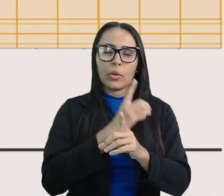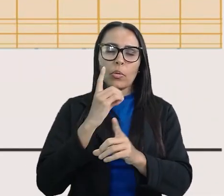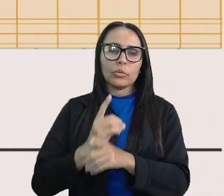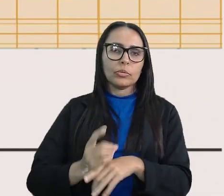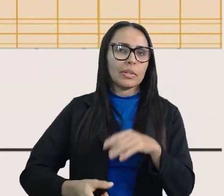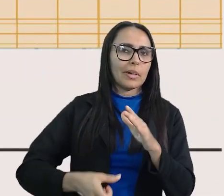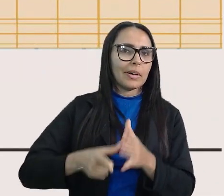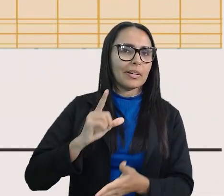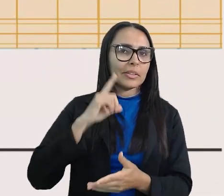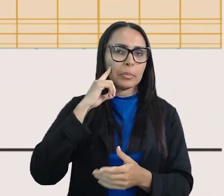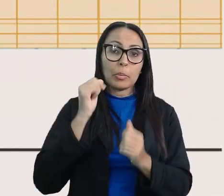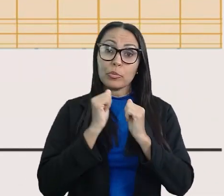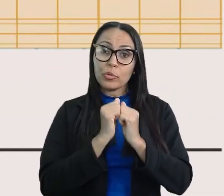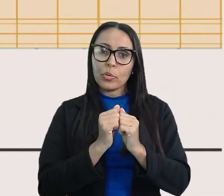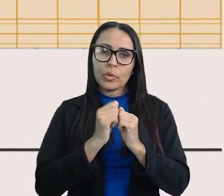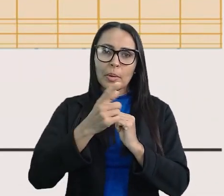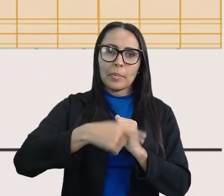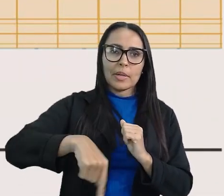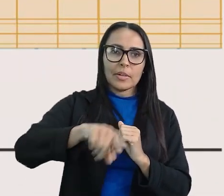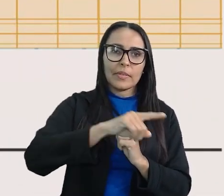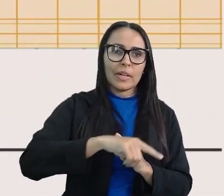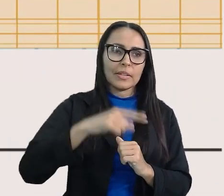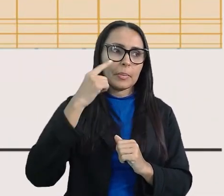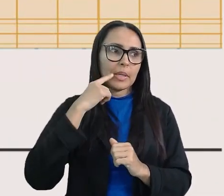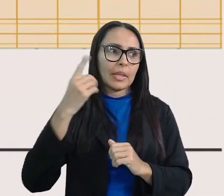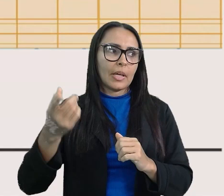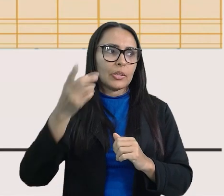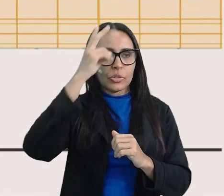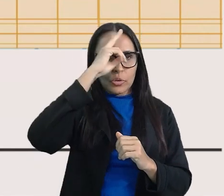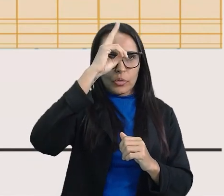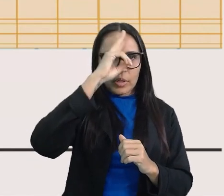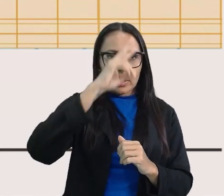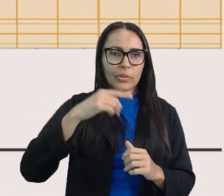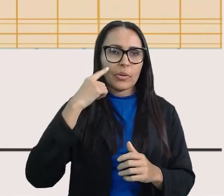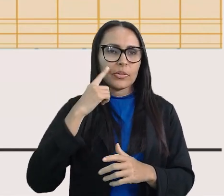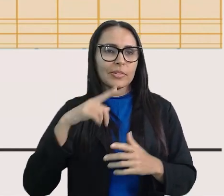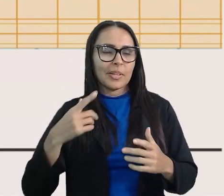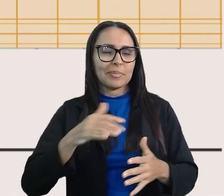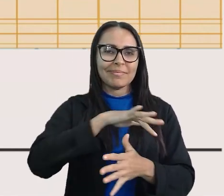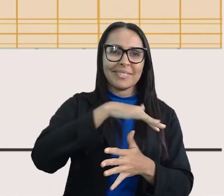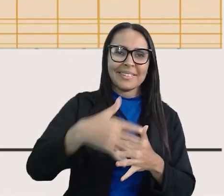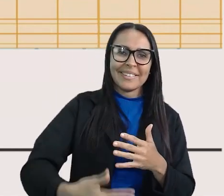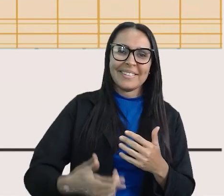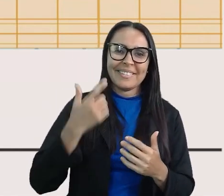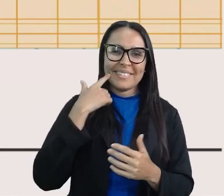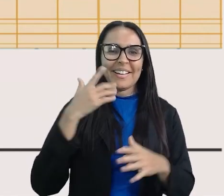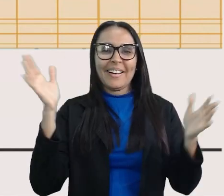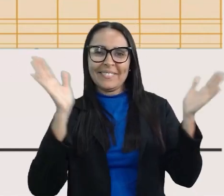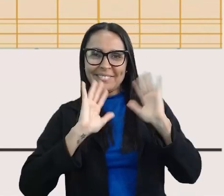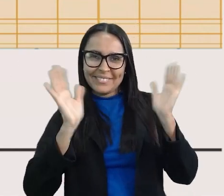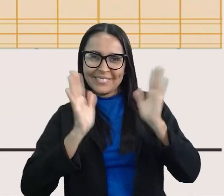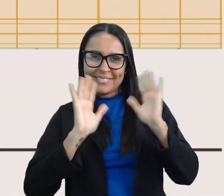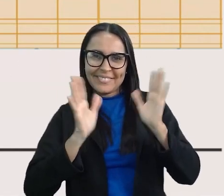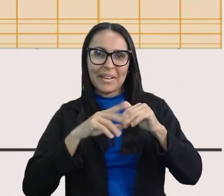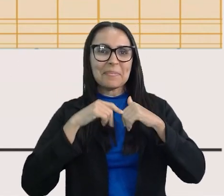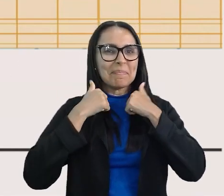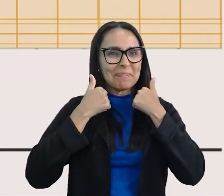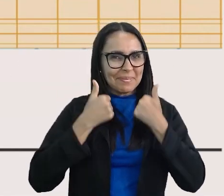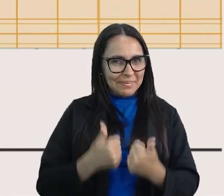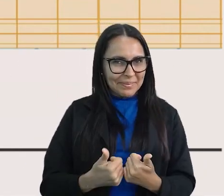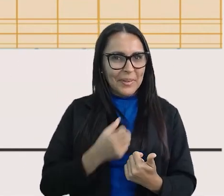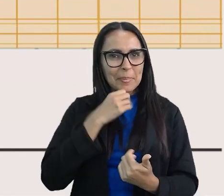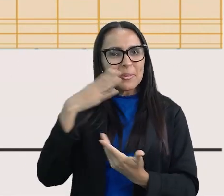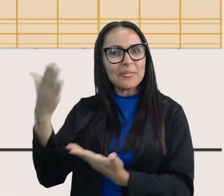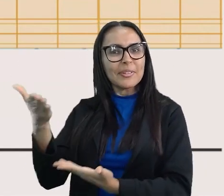anteriores e comigo para mais essa viagem pela história temos a Fera das libras Robertinha seja muito bem-vinda